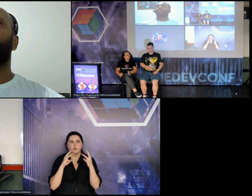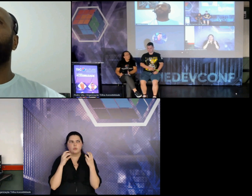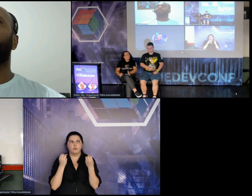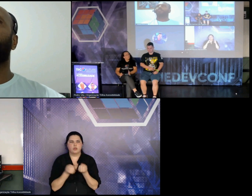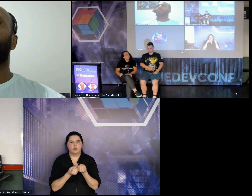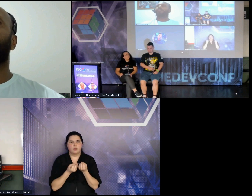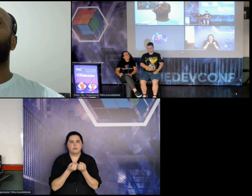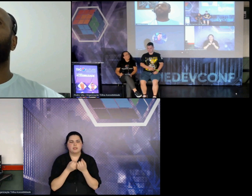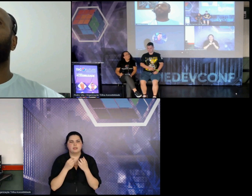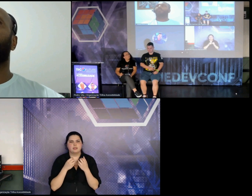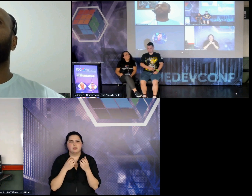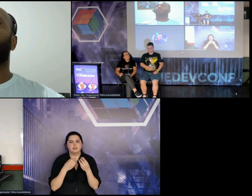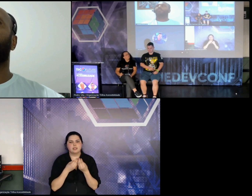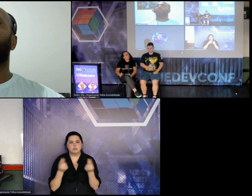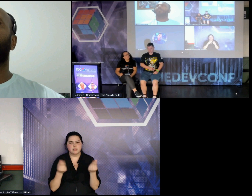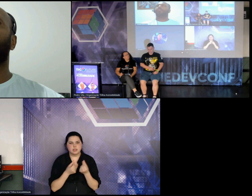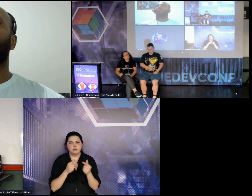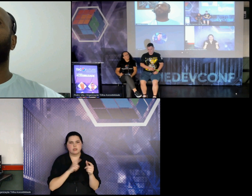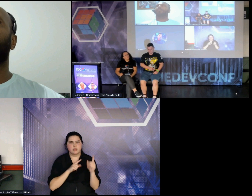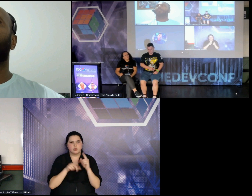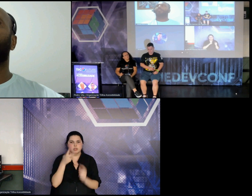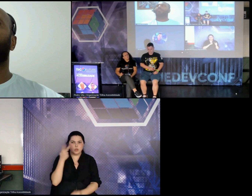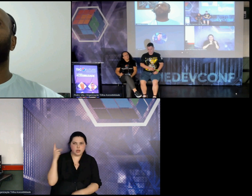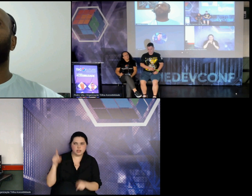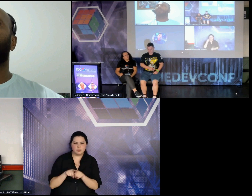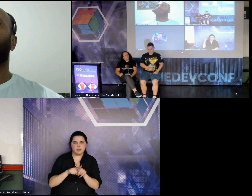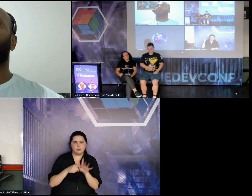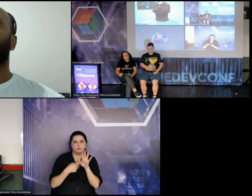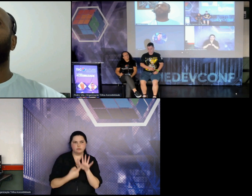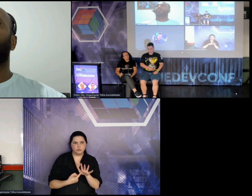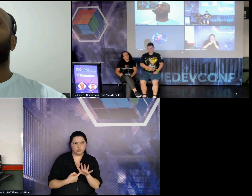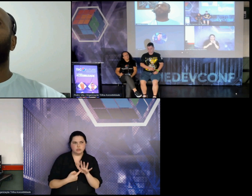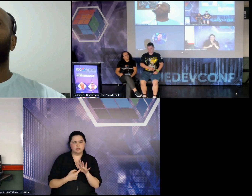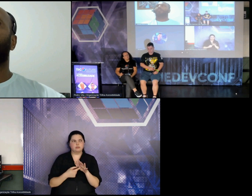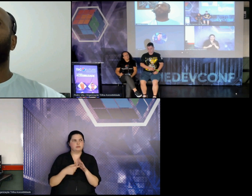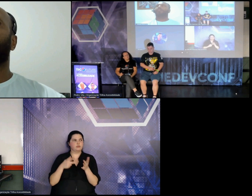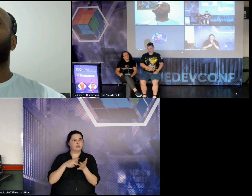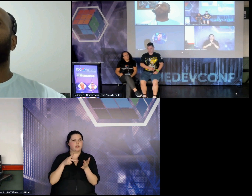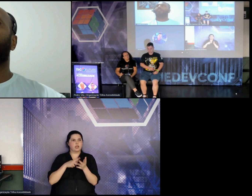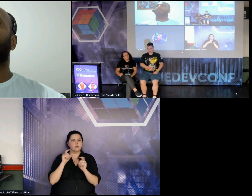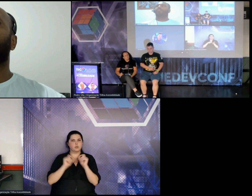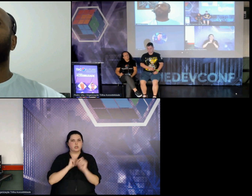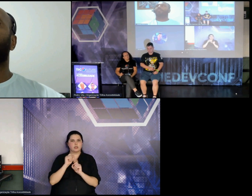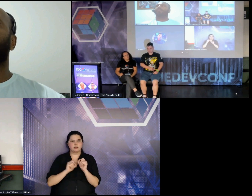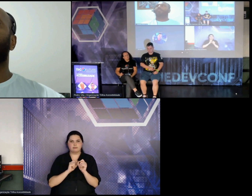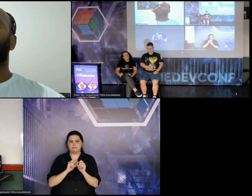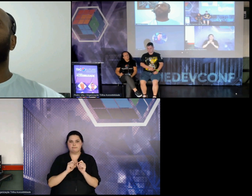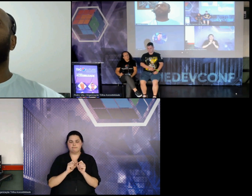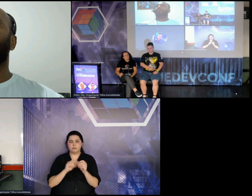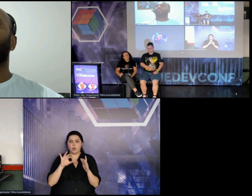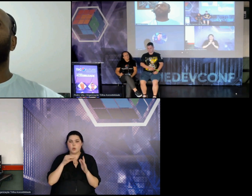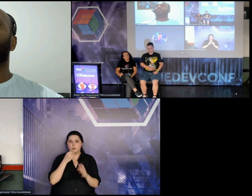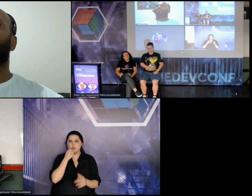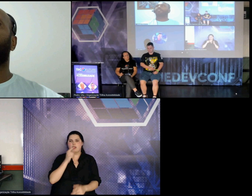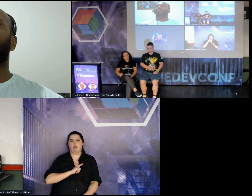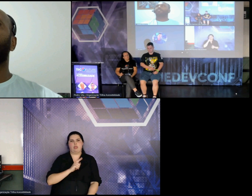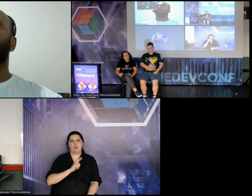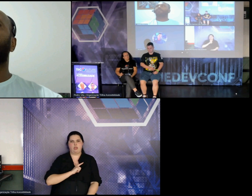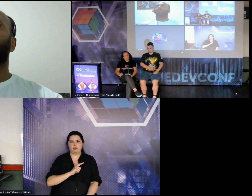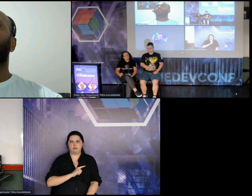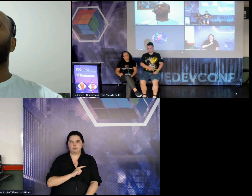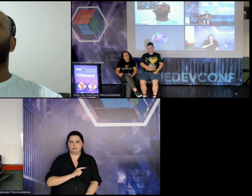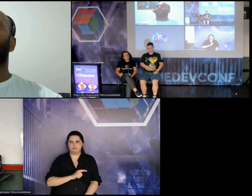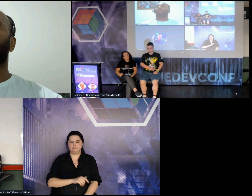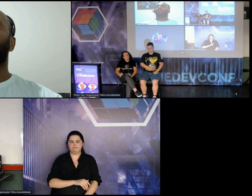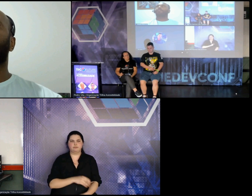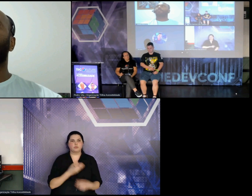alguns cases, né, para poder ilustrar mesmo quais são as oportunidades que a gente tem,